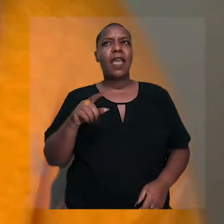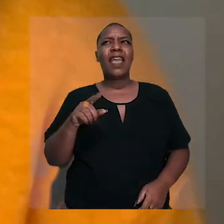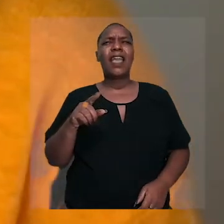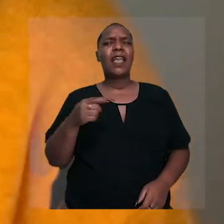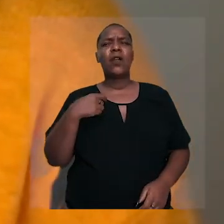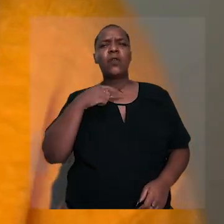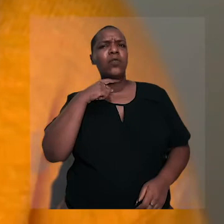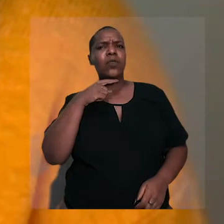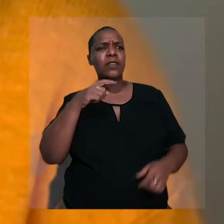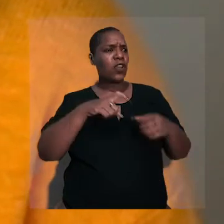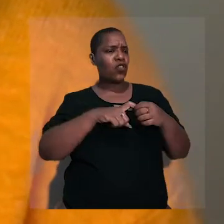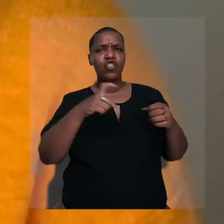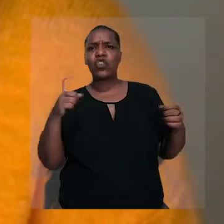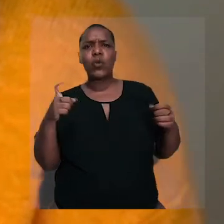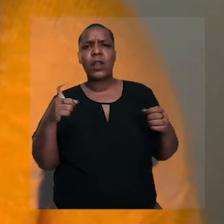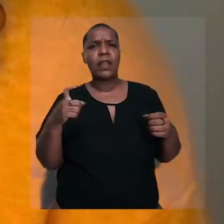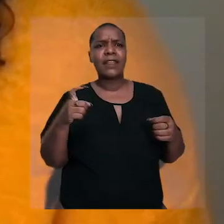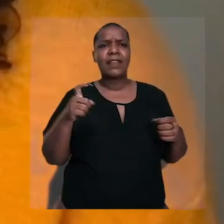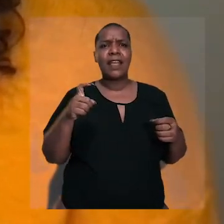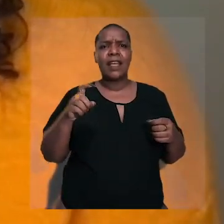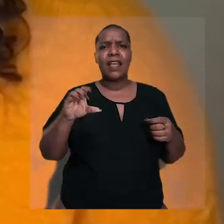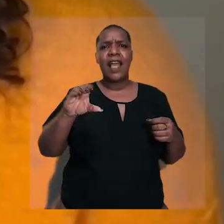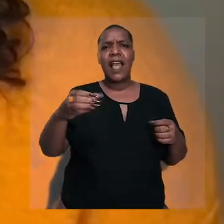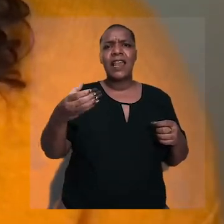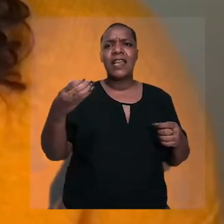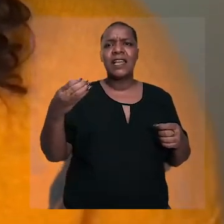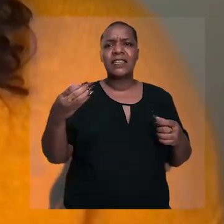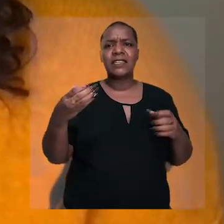Eu não consigo desconectar a ligação.